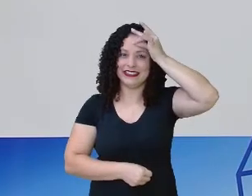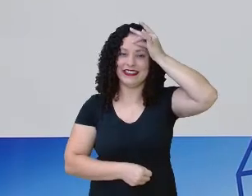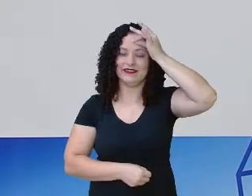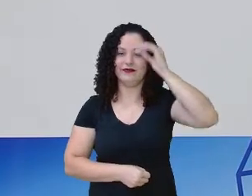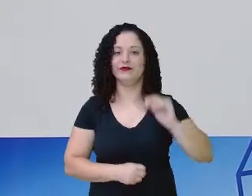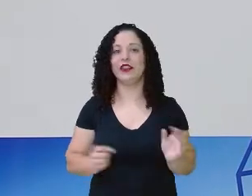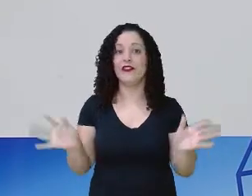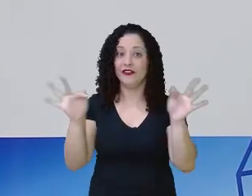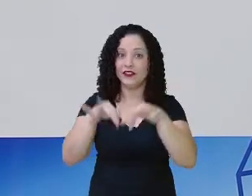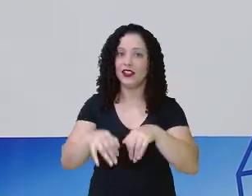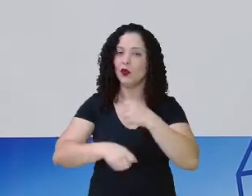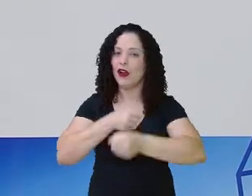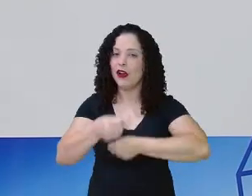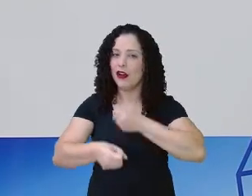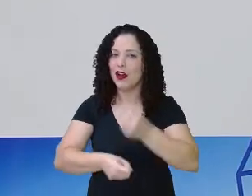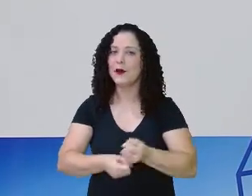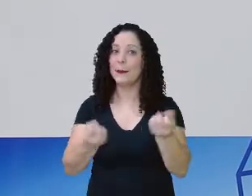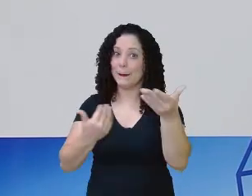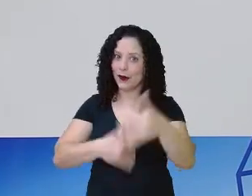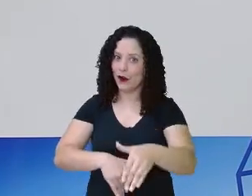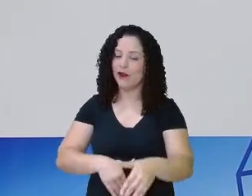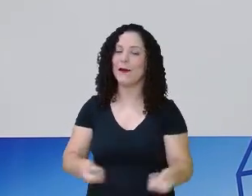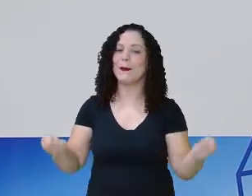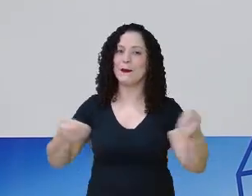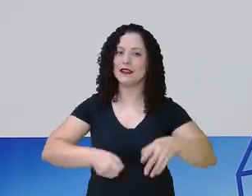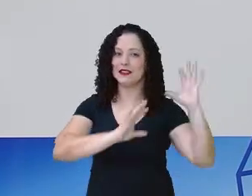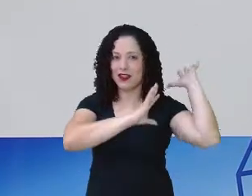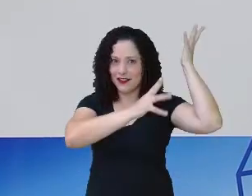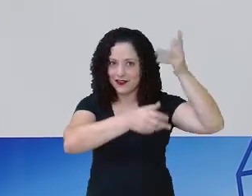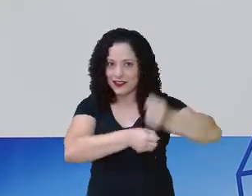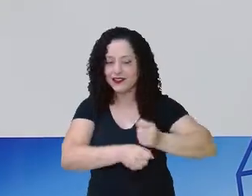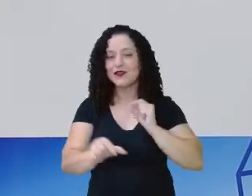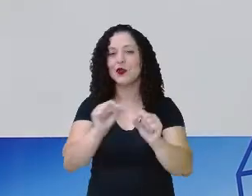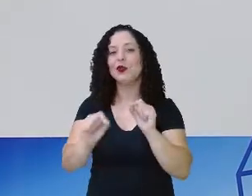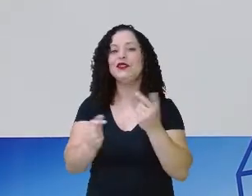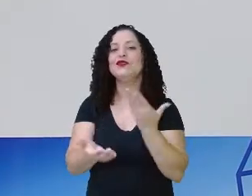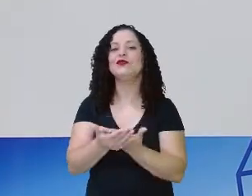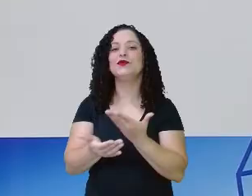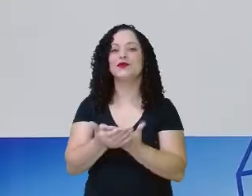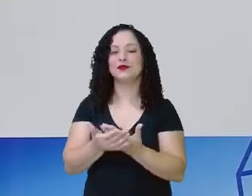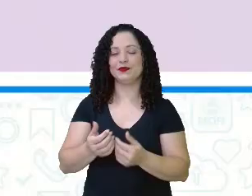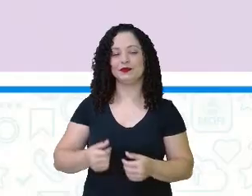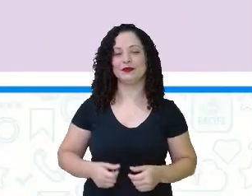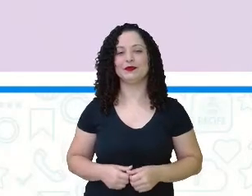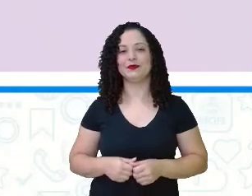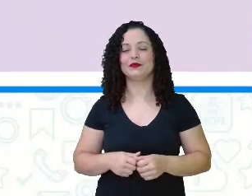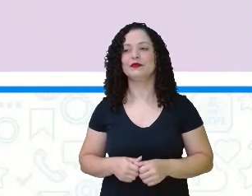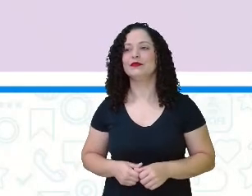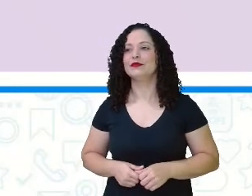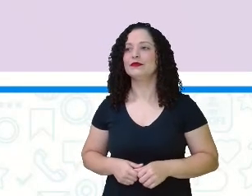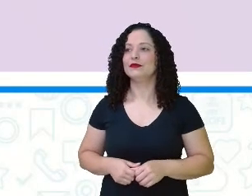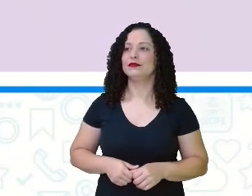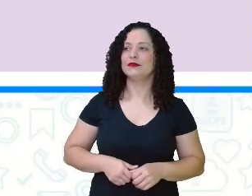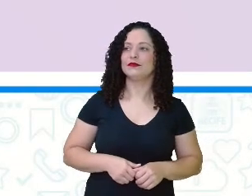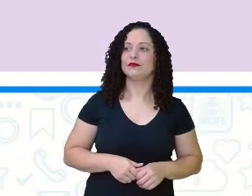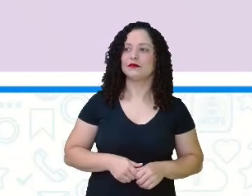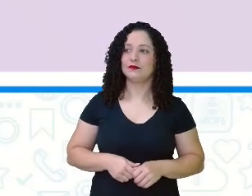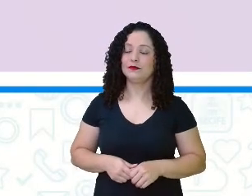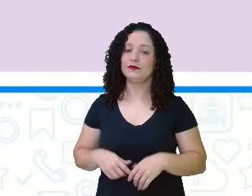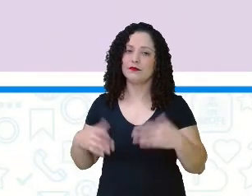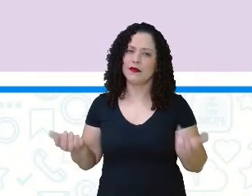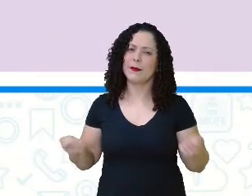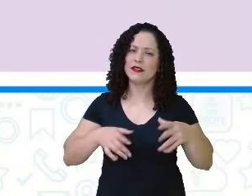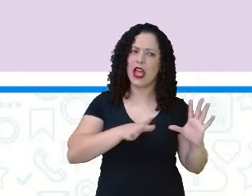ano está aí, provas externas, então é hora de começar a rever muito do que foi trabalhado durante o ano. Devido à necessidade de